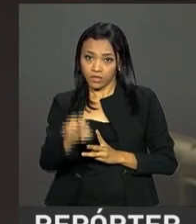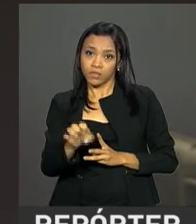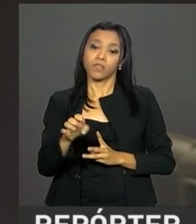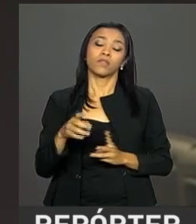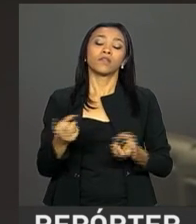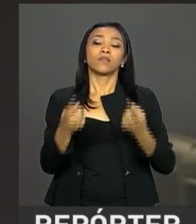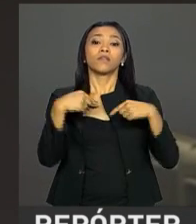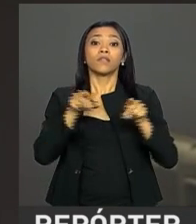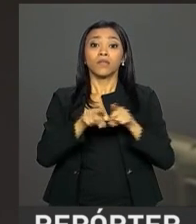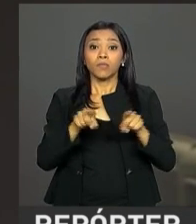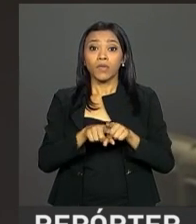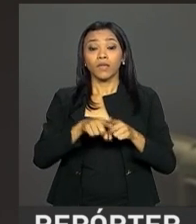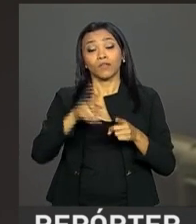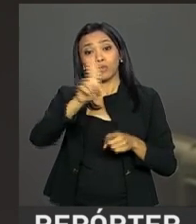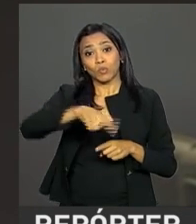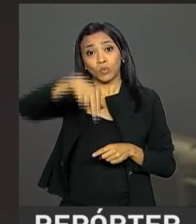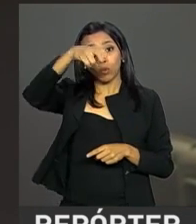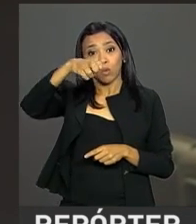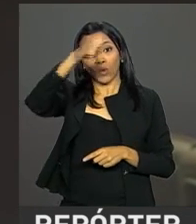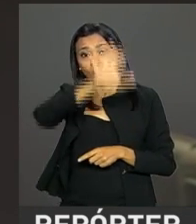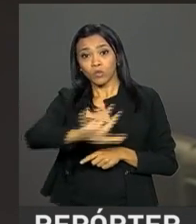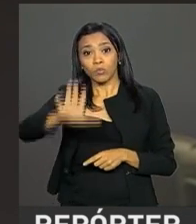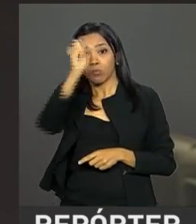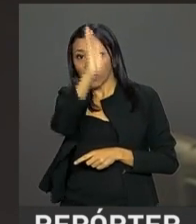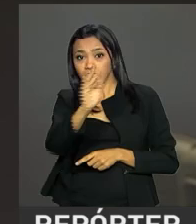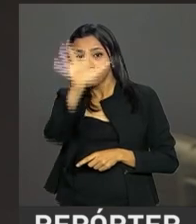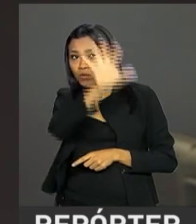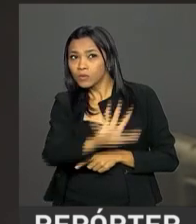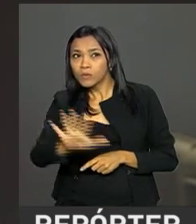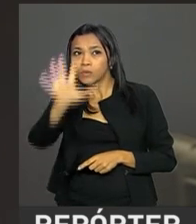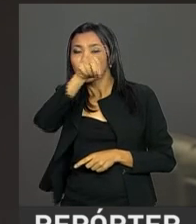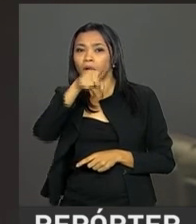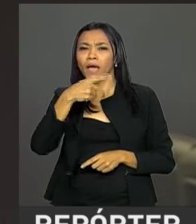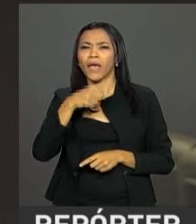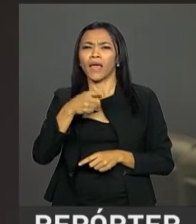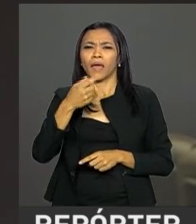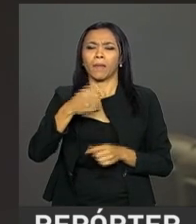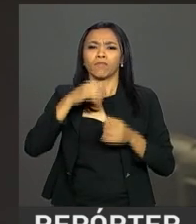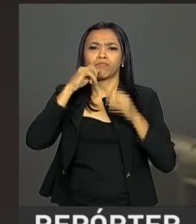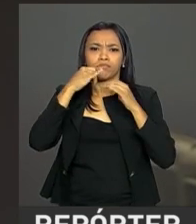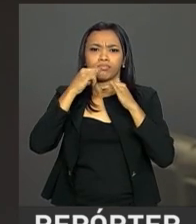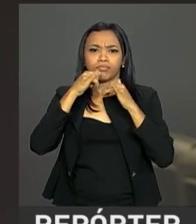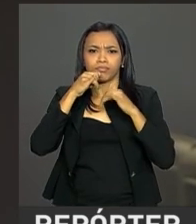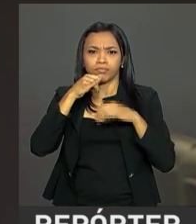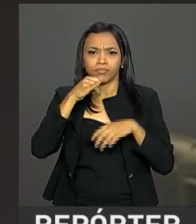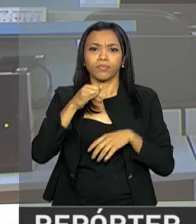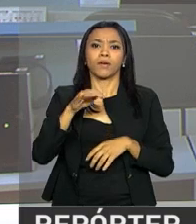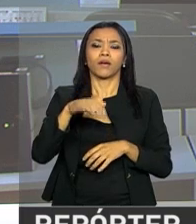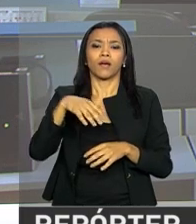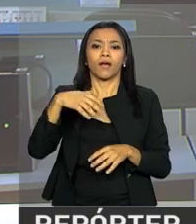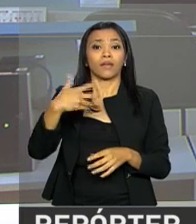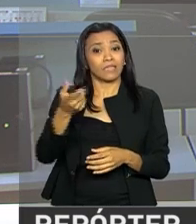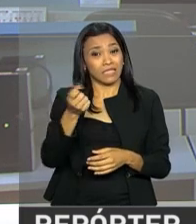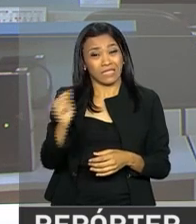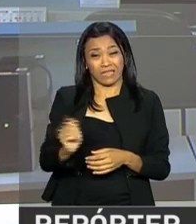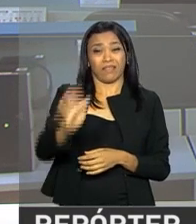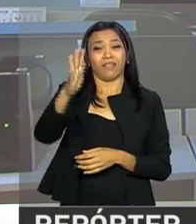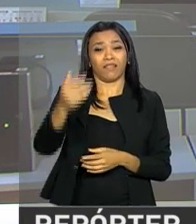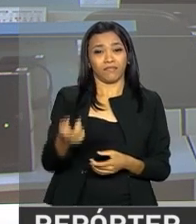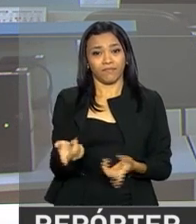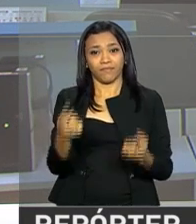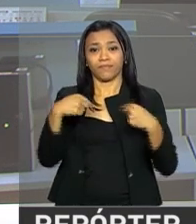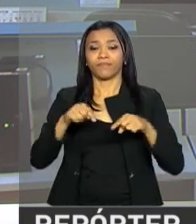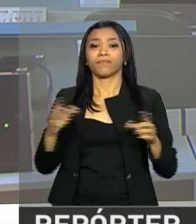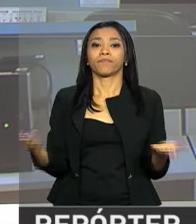no norte do brasil que é basicamente feita com motores a óleo diesel que tem um custo muito elevado ea